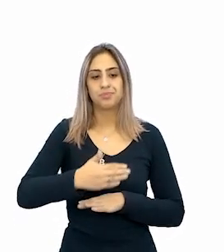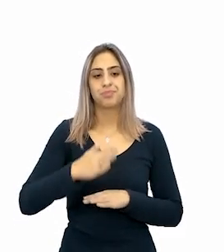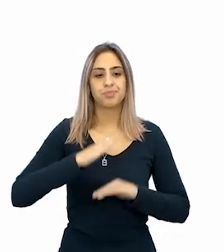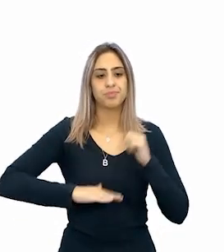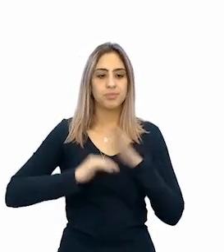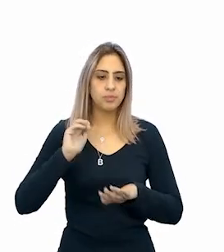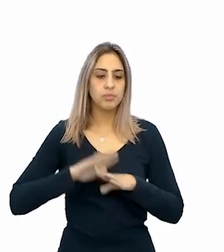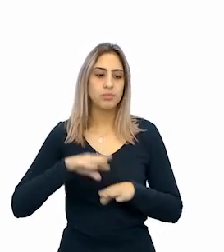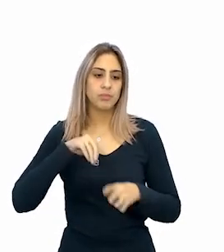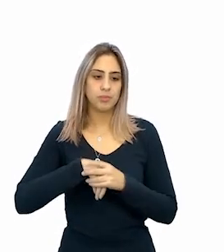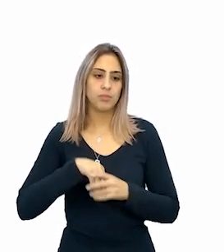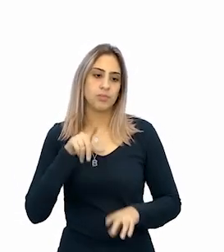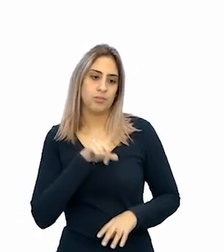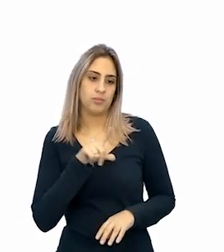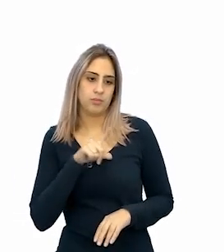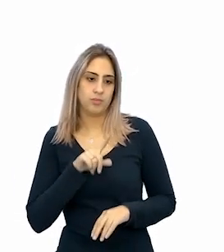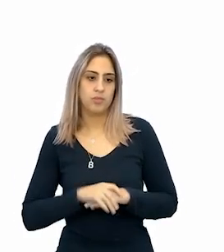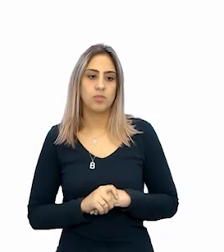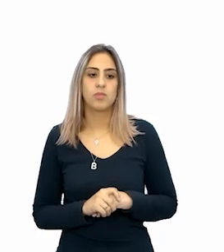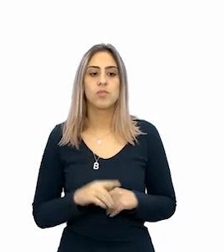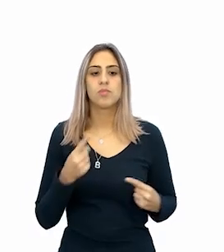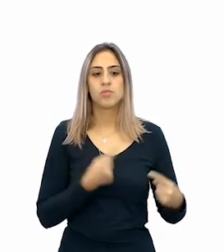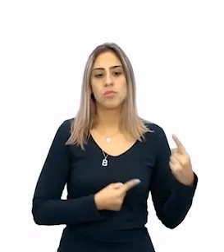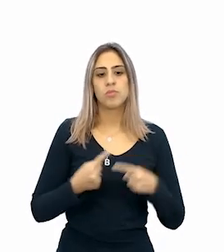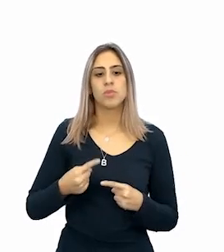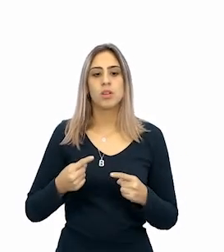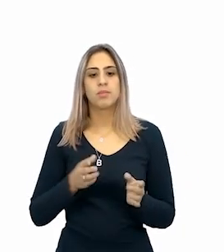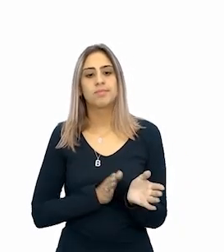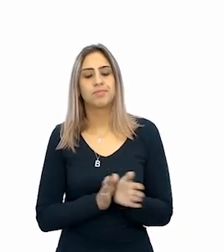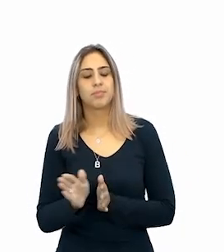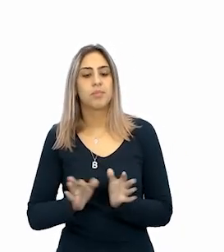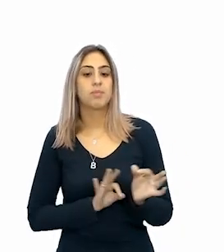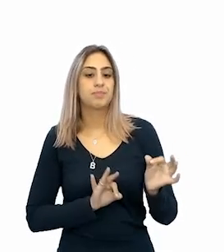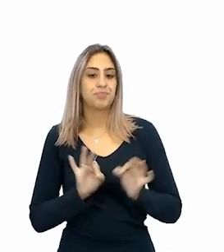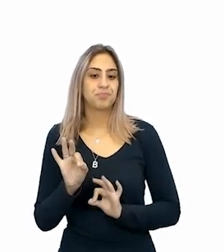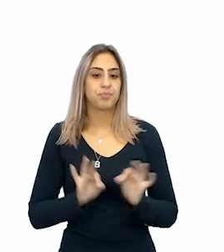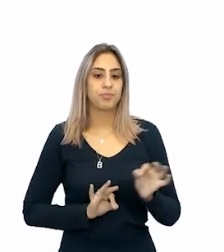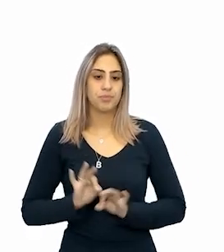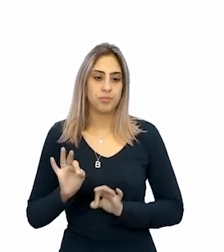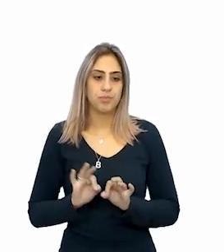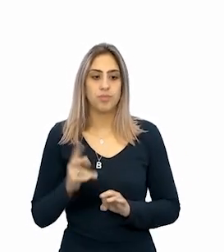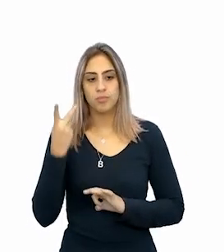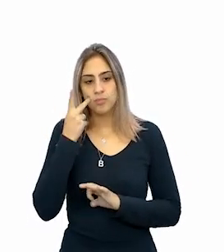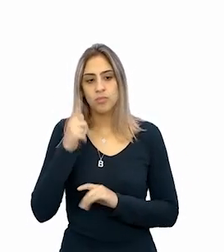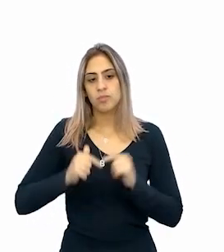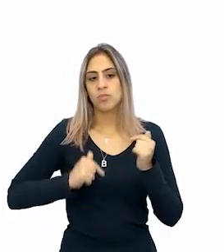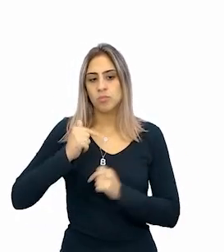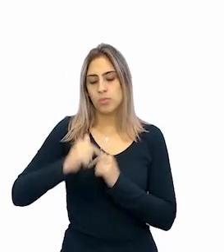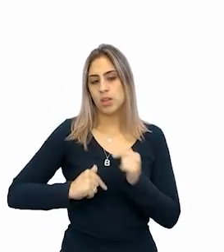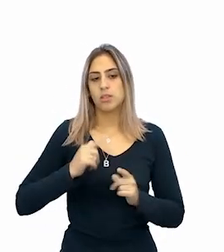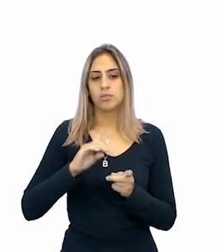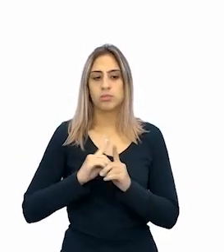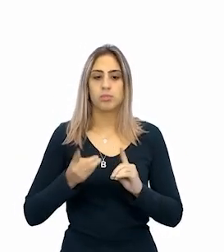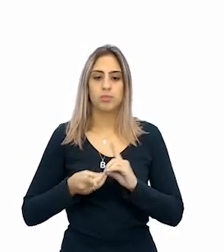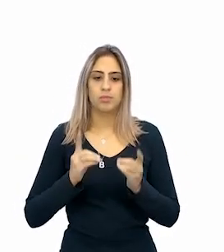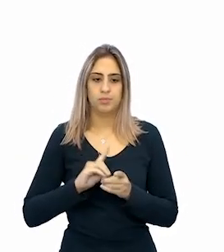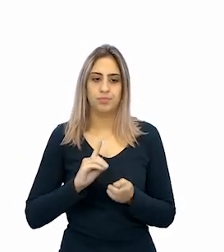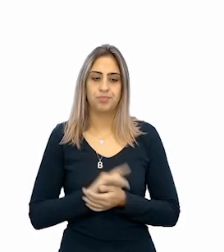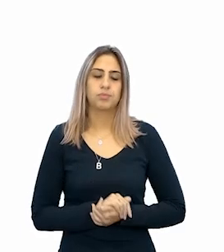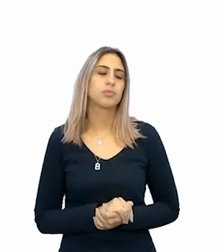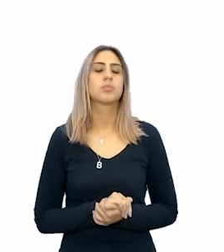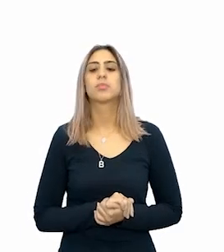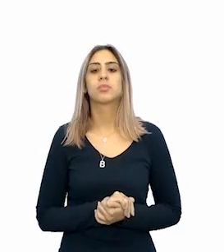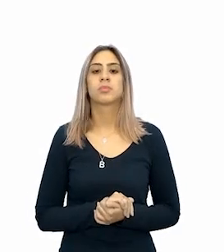partir das habilidades envolvidas. E discutir encaminhamentos para o planejamento do trabalho